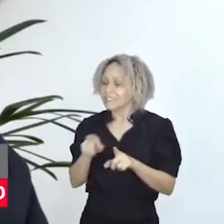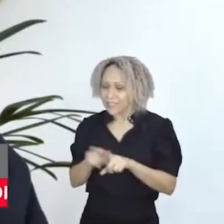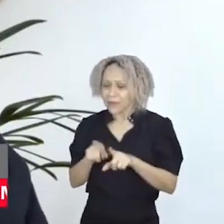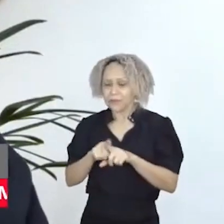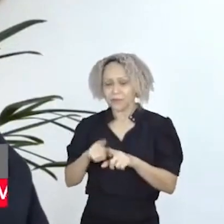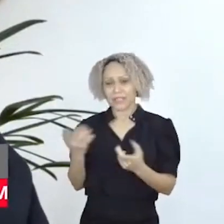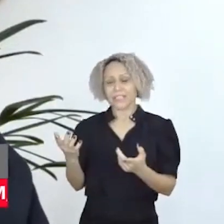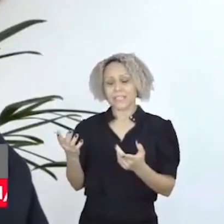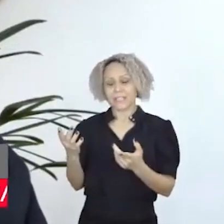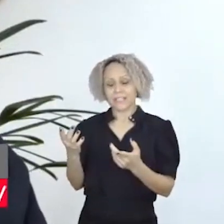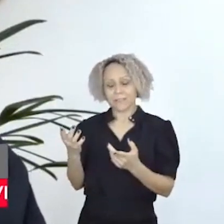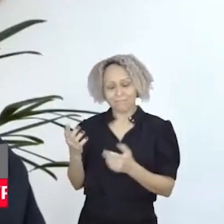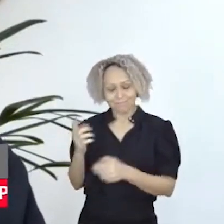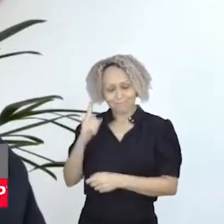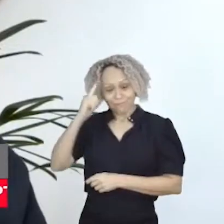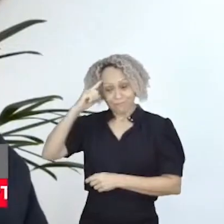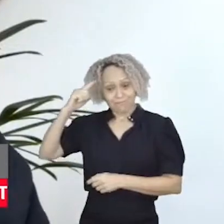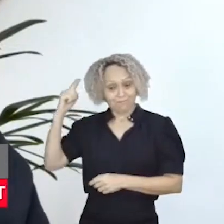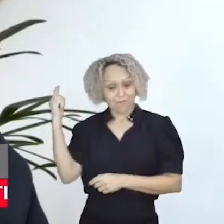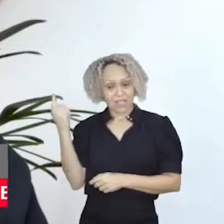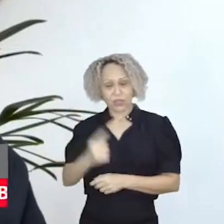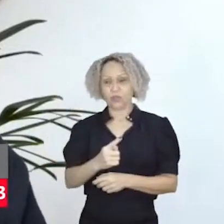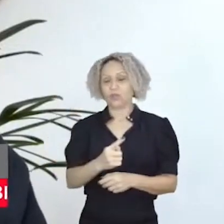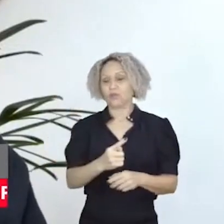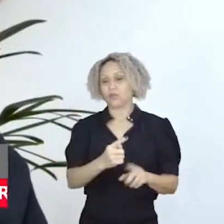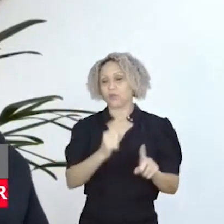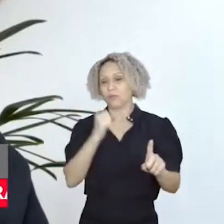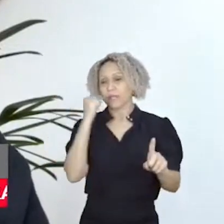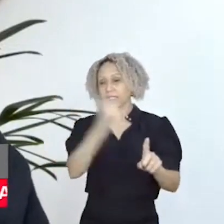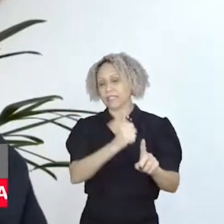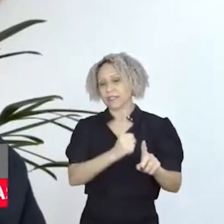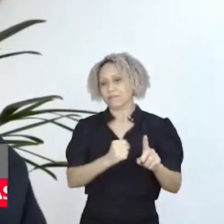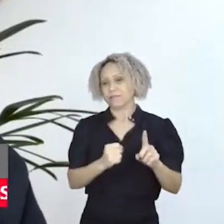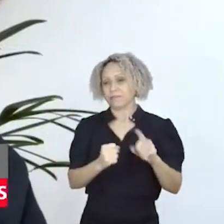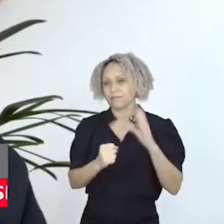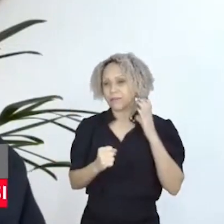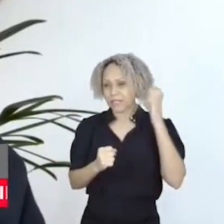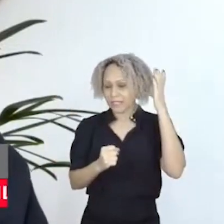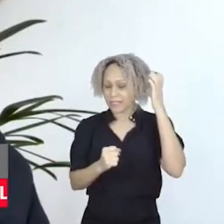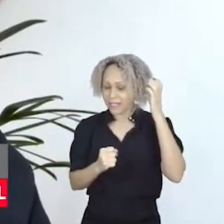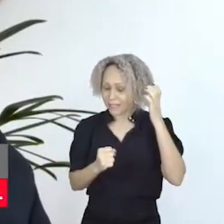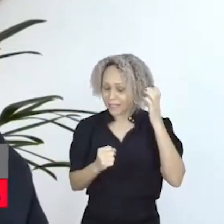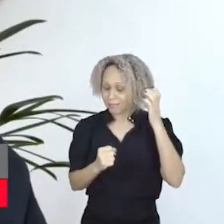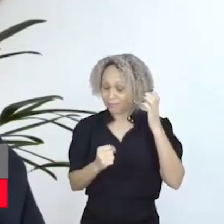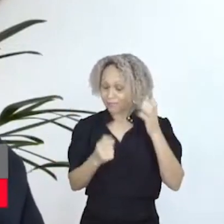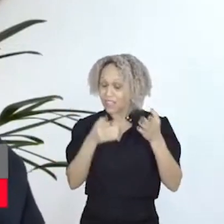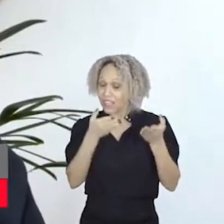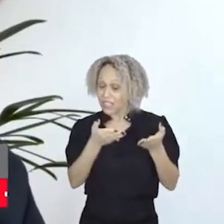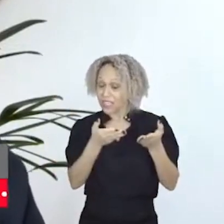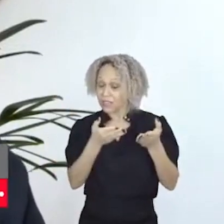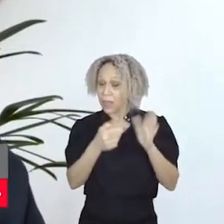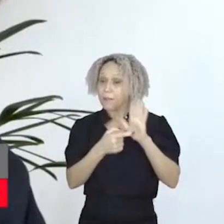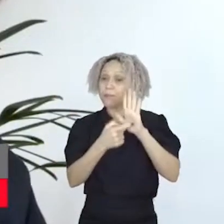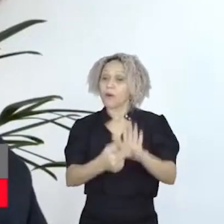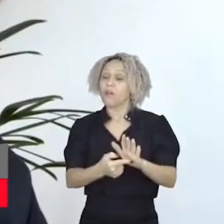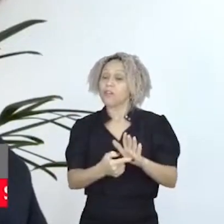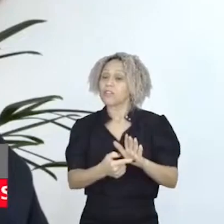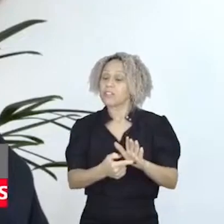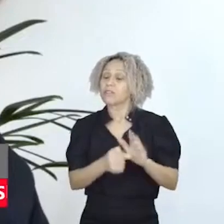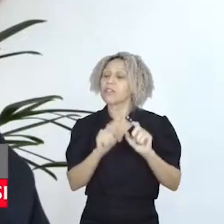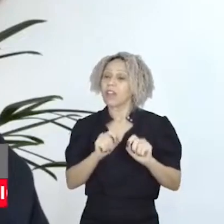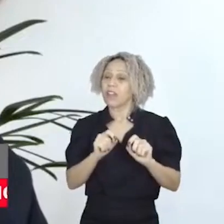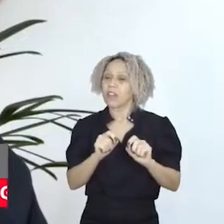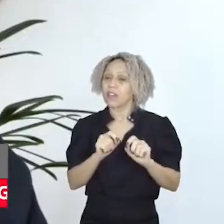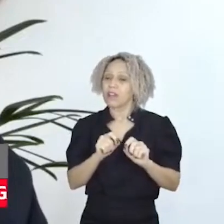Isso demonstra aquilo que a gente vem denunciando no movimento negro e no movimento de mulheres negras há muito tempo.